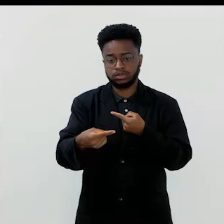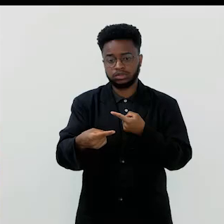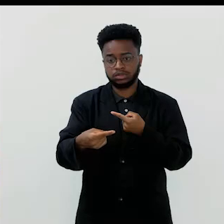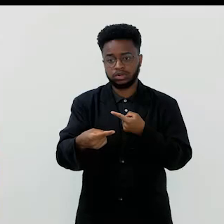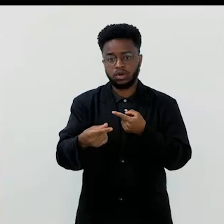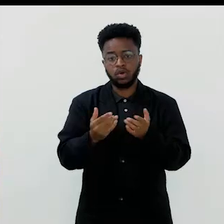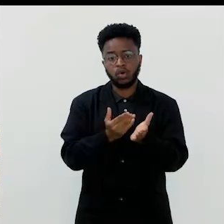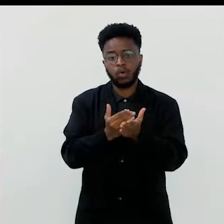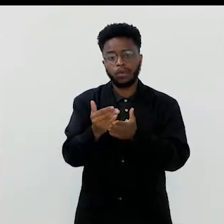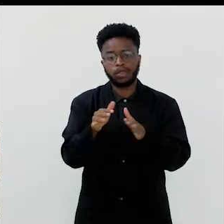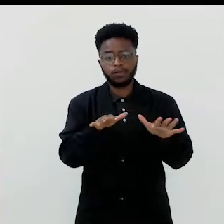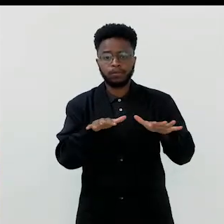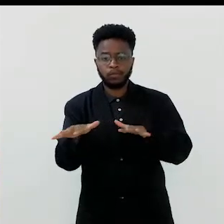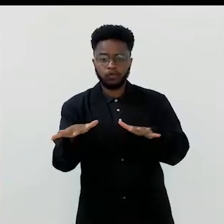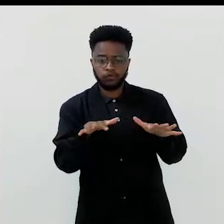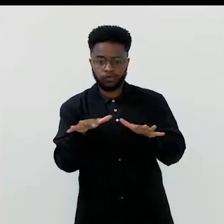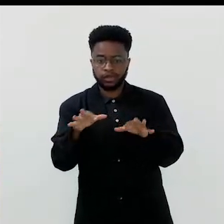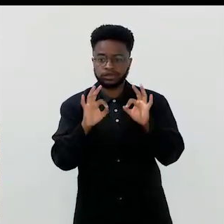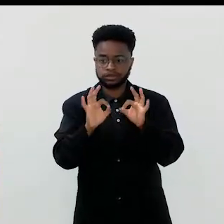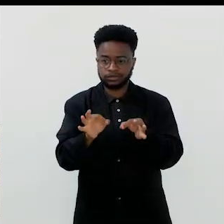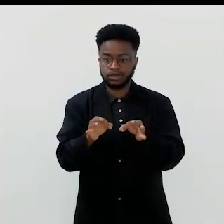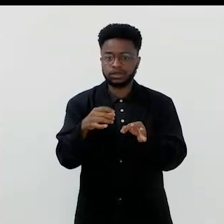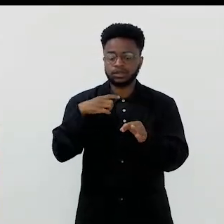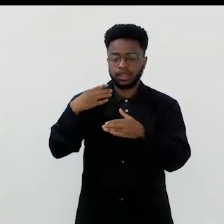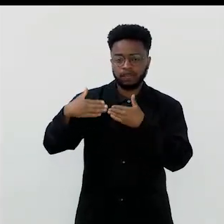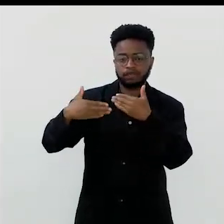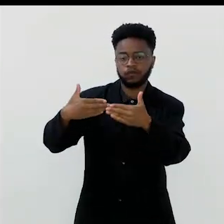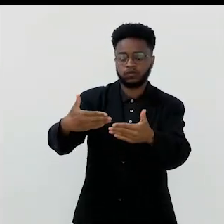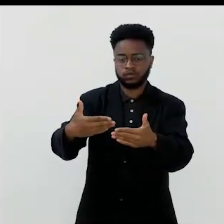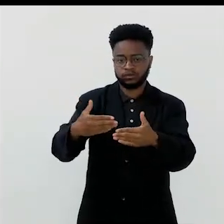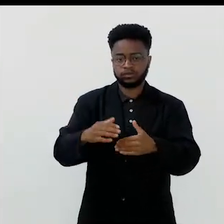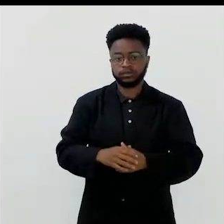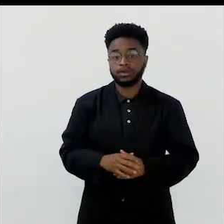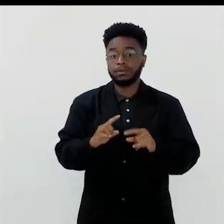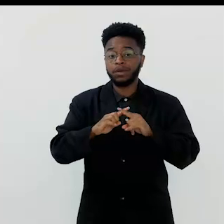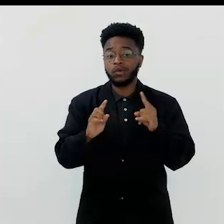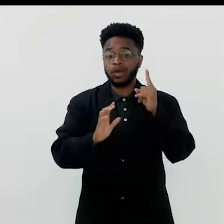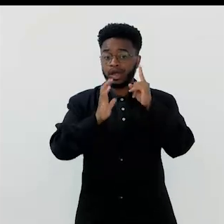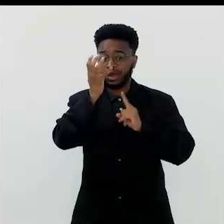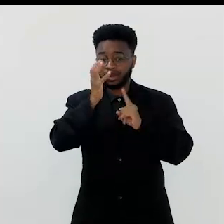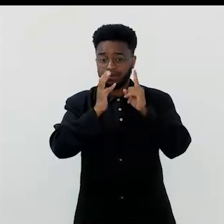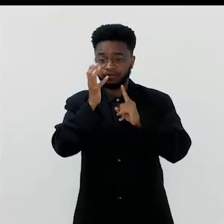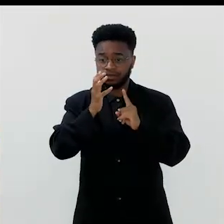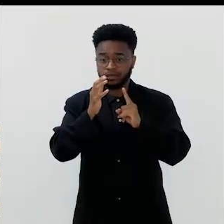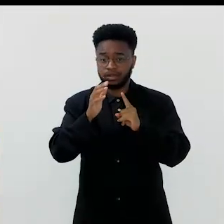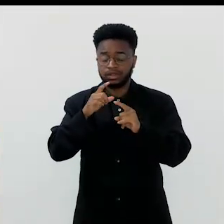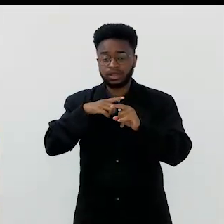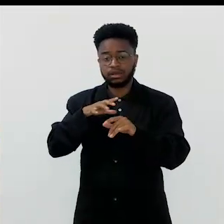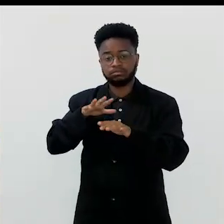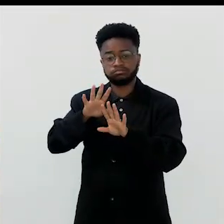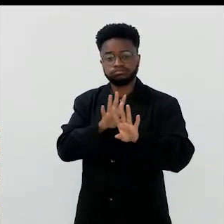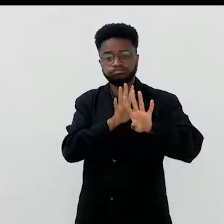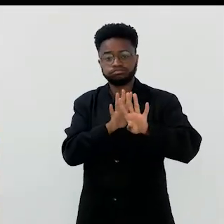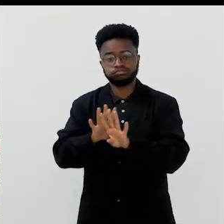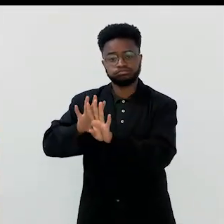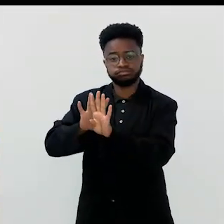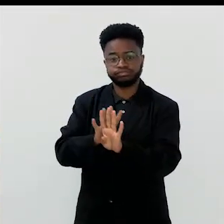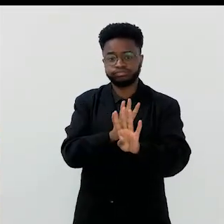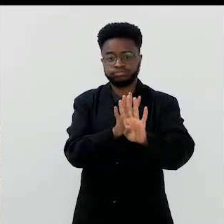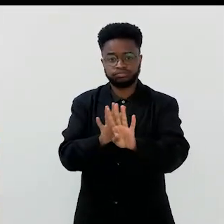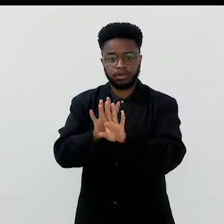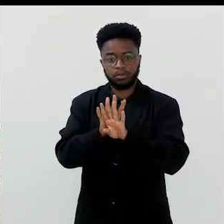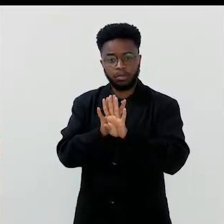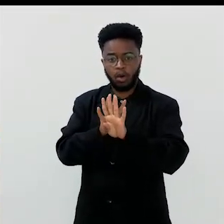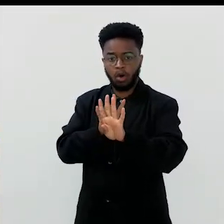é armada e aí, de repente, começam os movimentos, a iluminação. Ela evolui, né? No carnaval, é um cortejo, né?